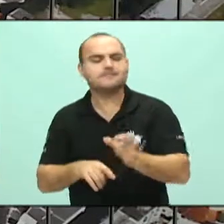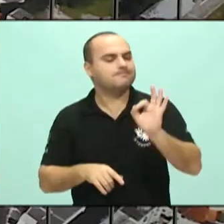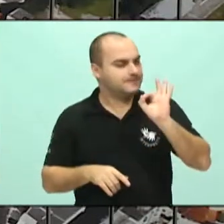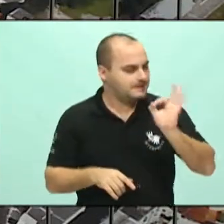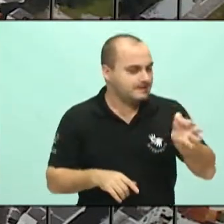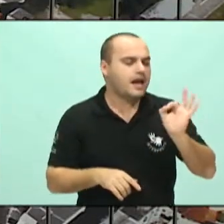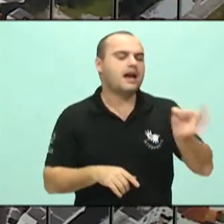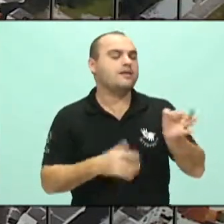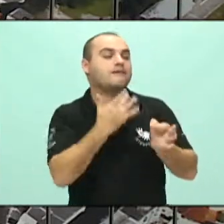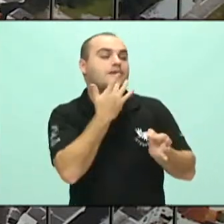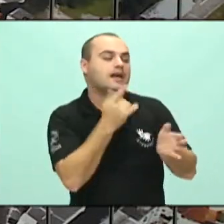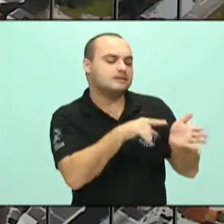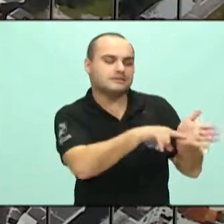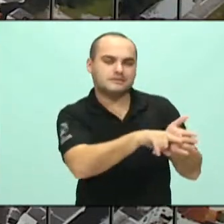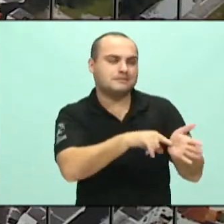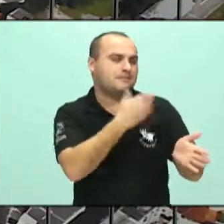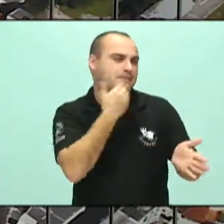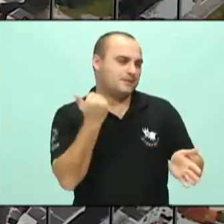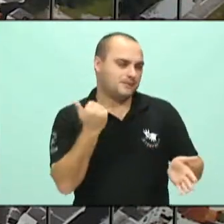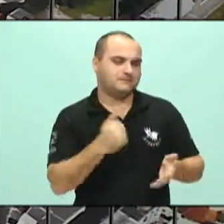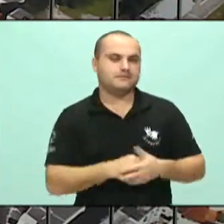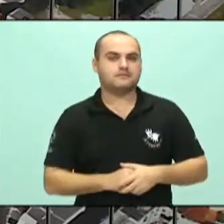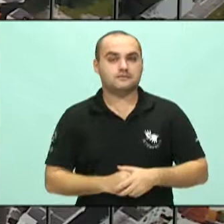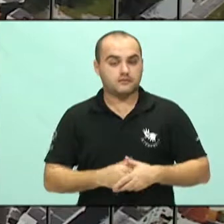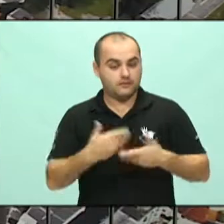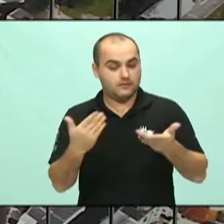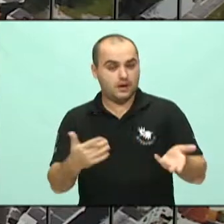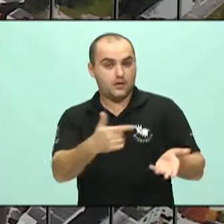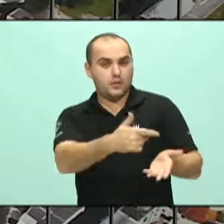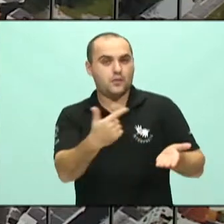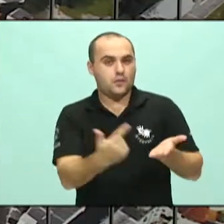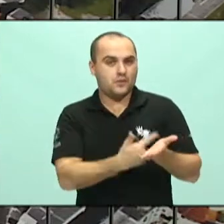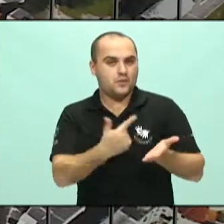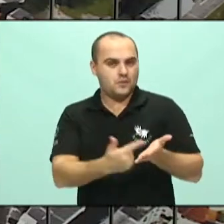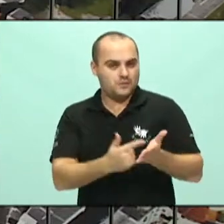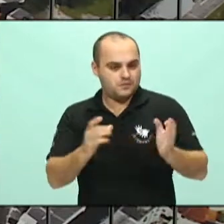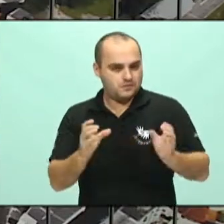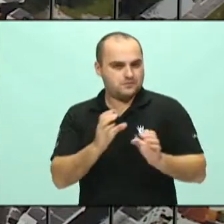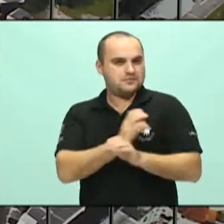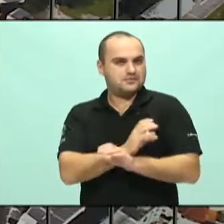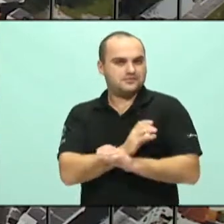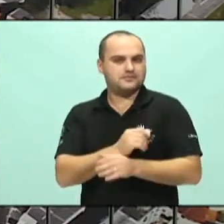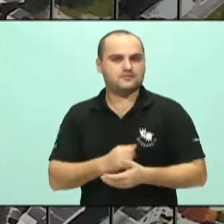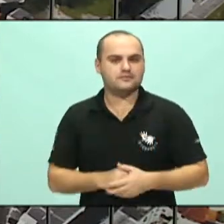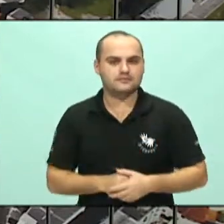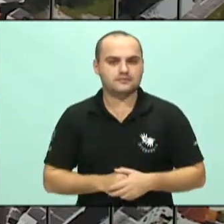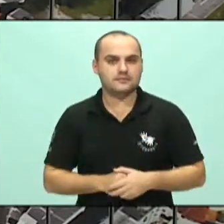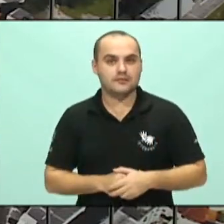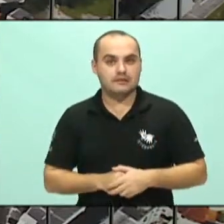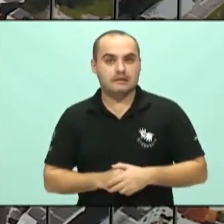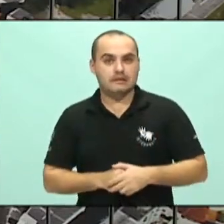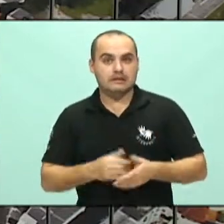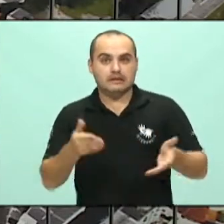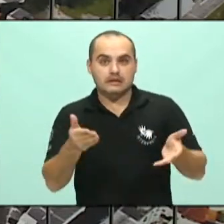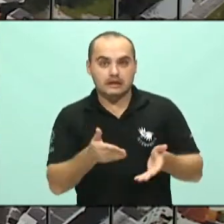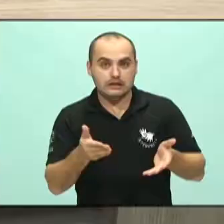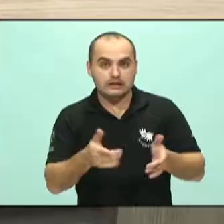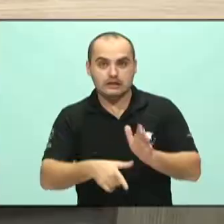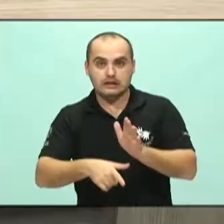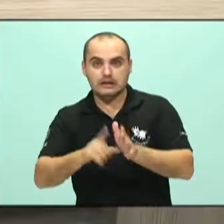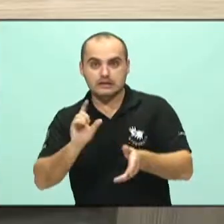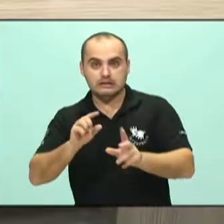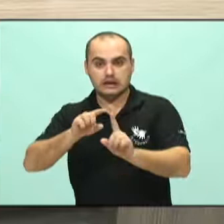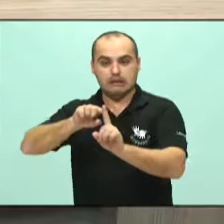Então, a obra ficou pronta e, para minha surpresa, ela triplicou em extensão a